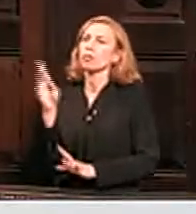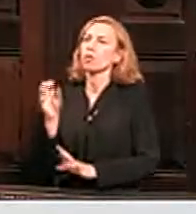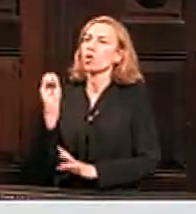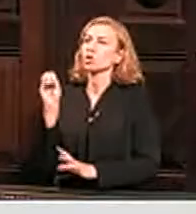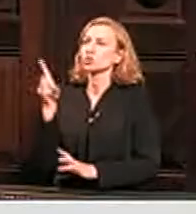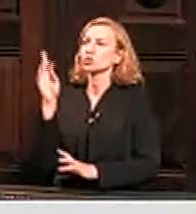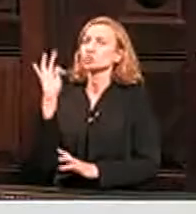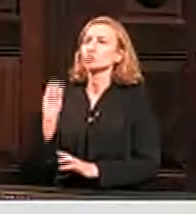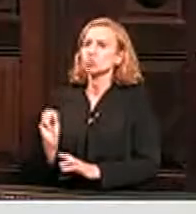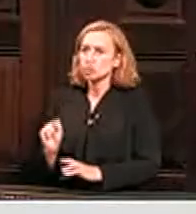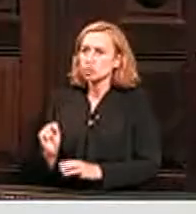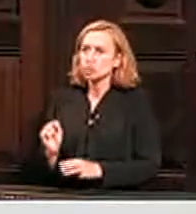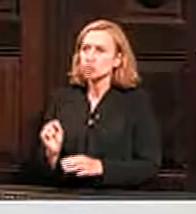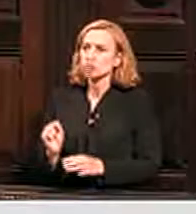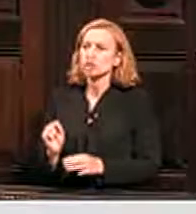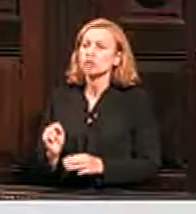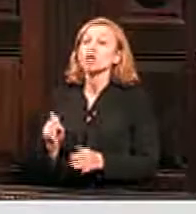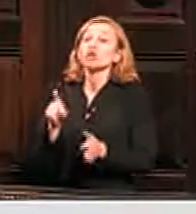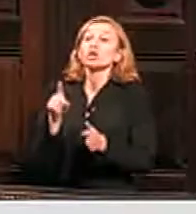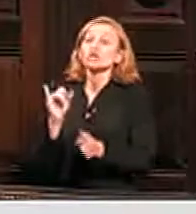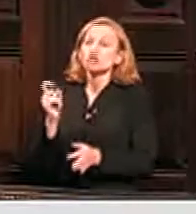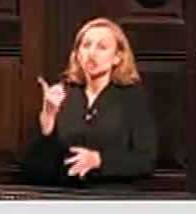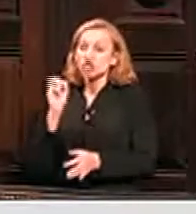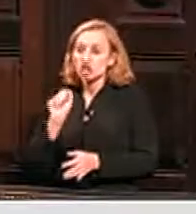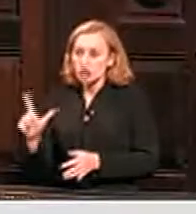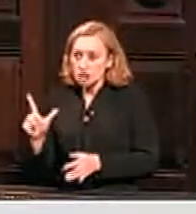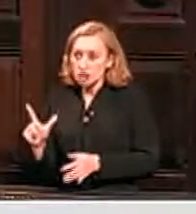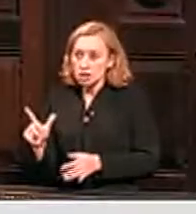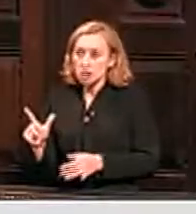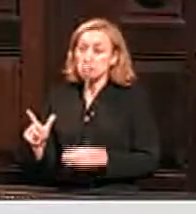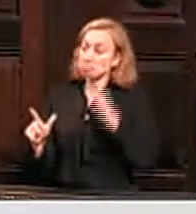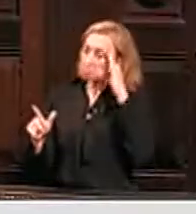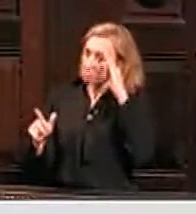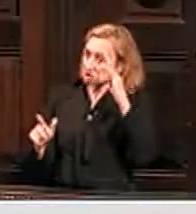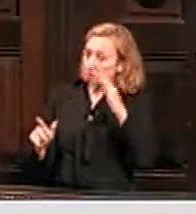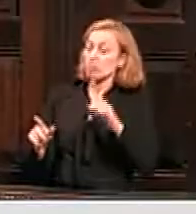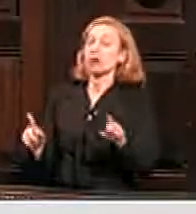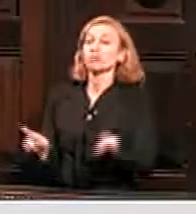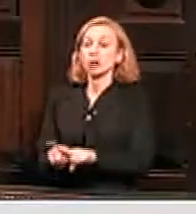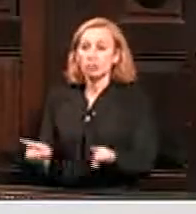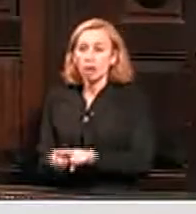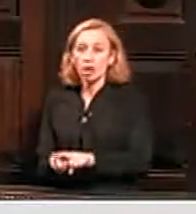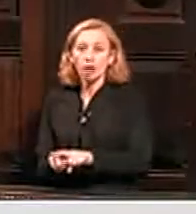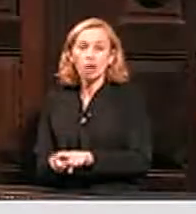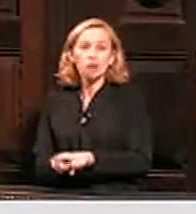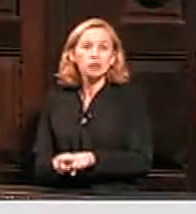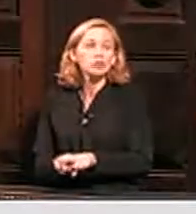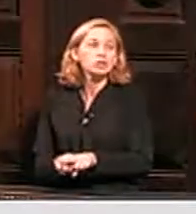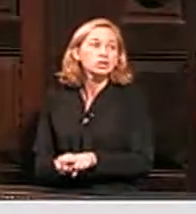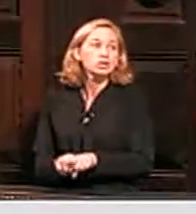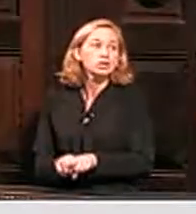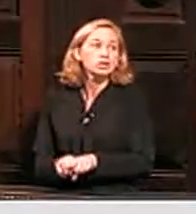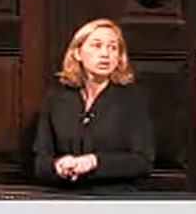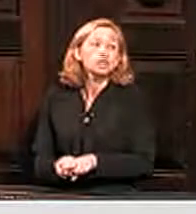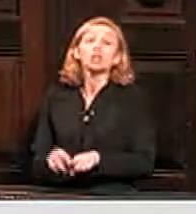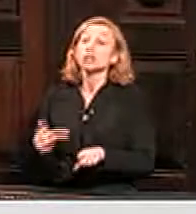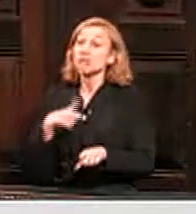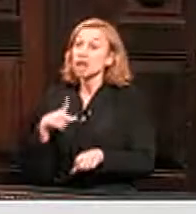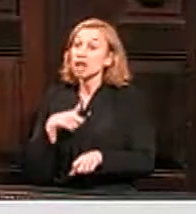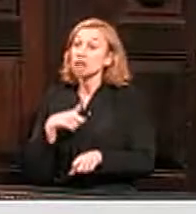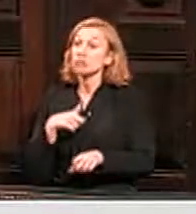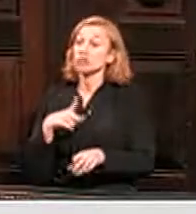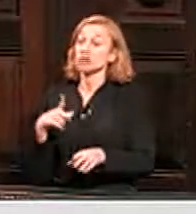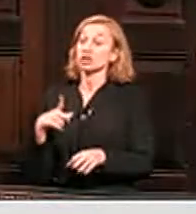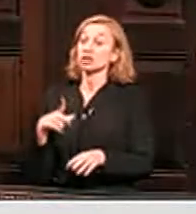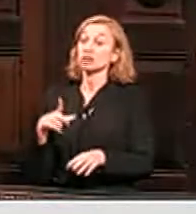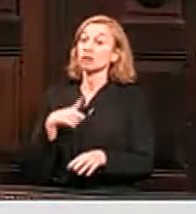a produção e o consumo, e o diesel é um combustível que atende. É fundamental que a gente pense a nossa matriz energética, é